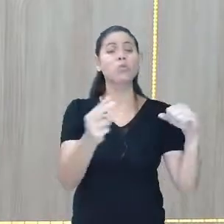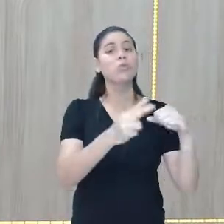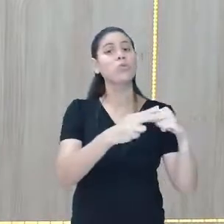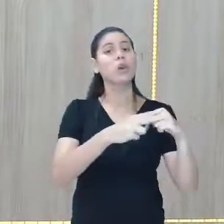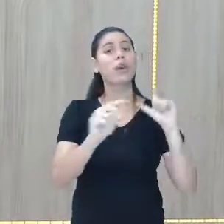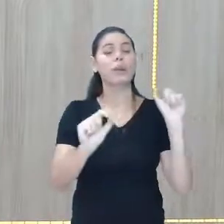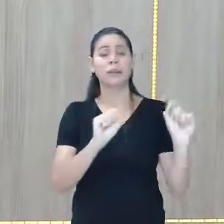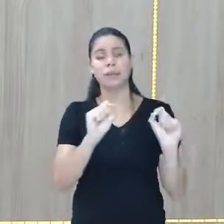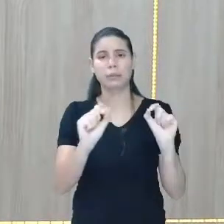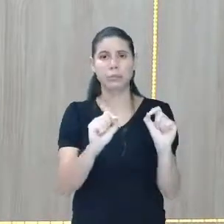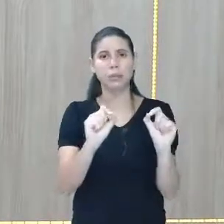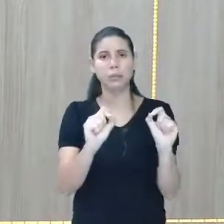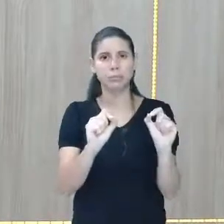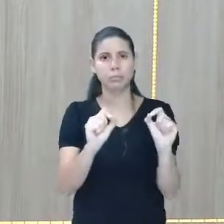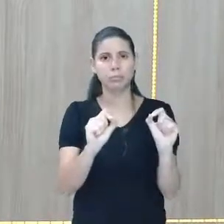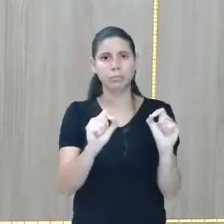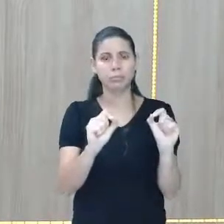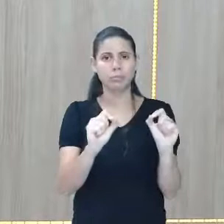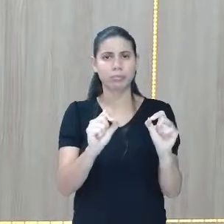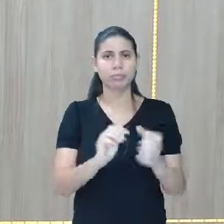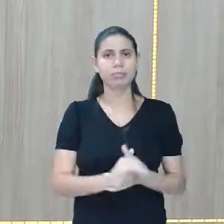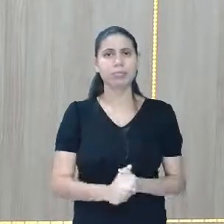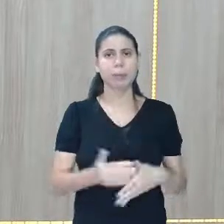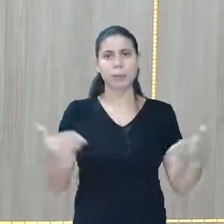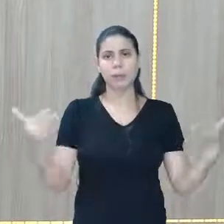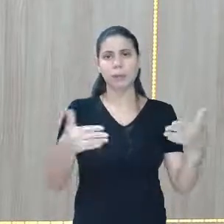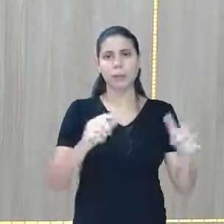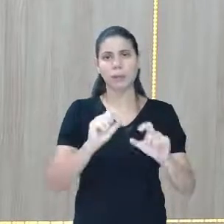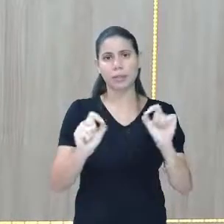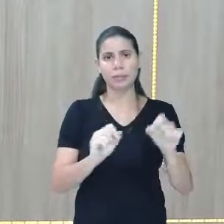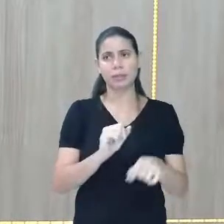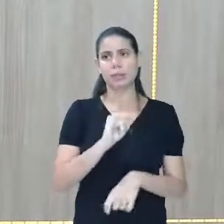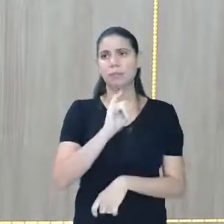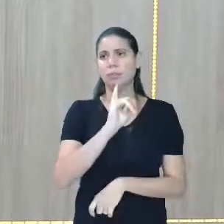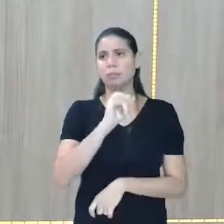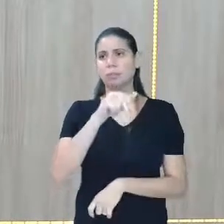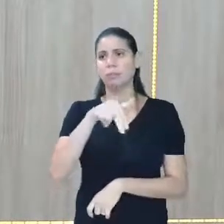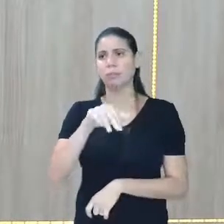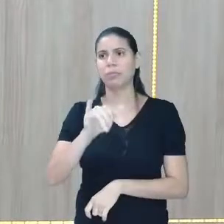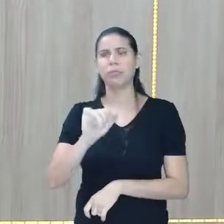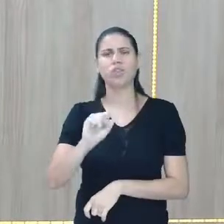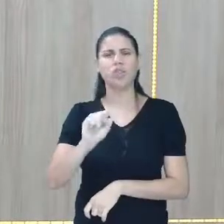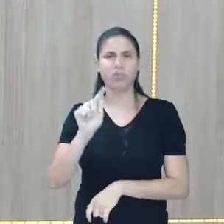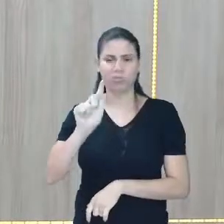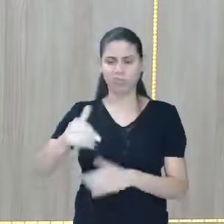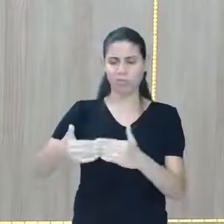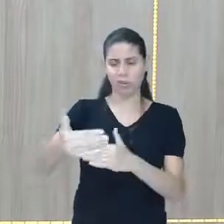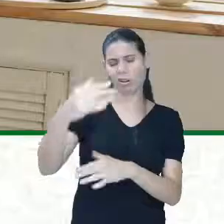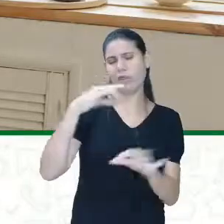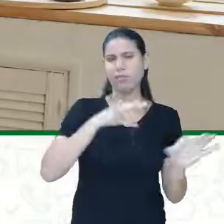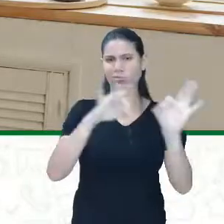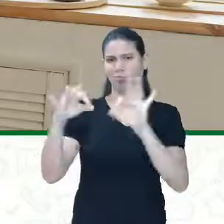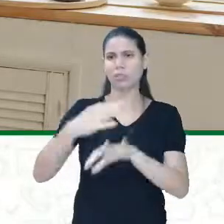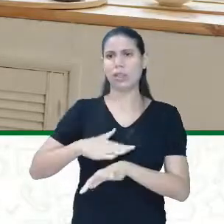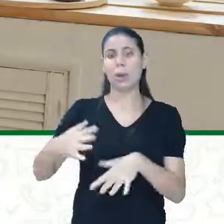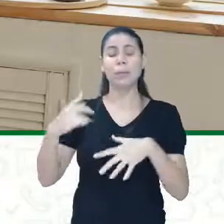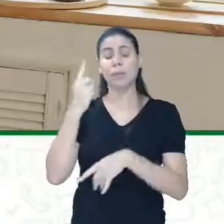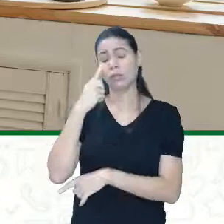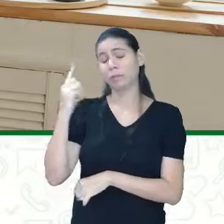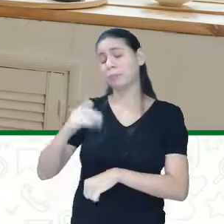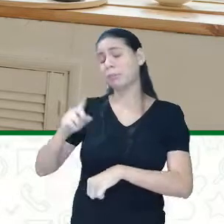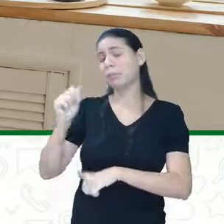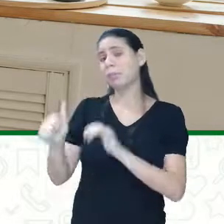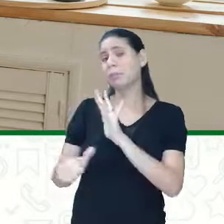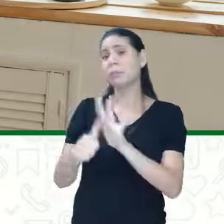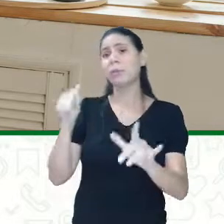verbal usando o presente contínuo, né? Que é o ING aqui, que a gente vai ver com mais calma. Então, primeiro vamos a uma situação